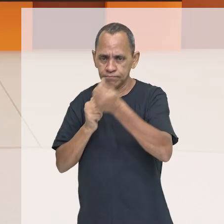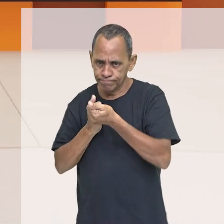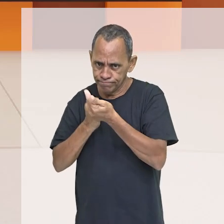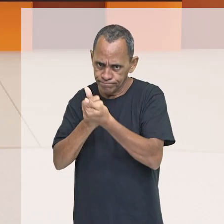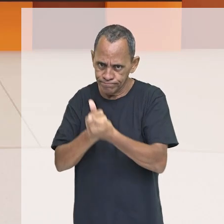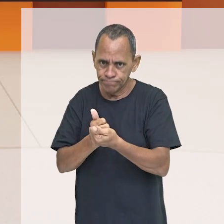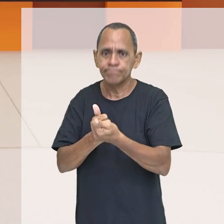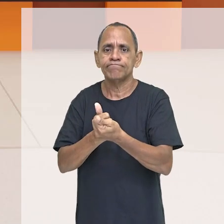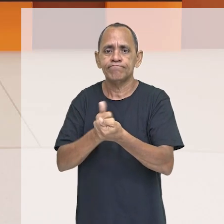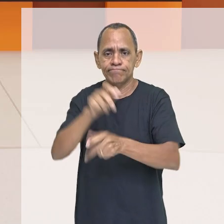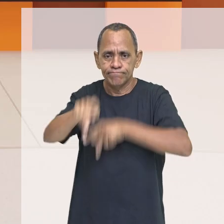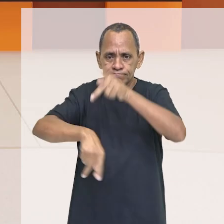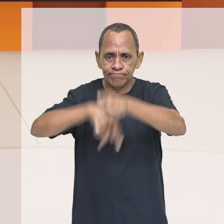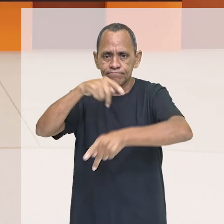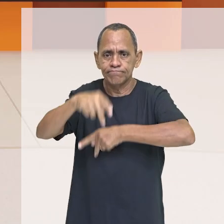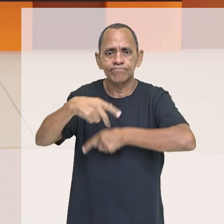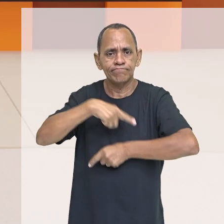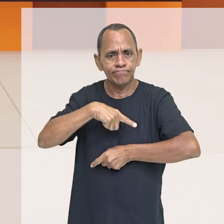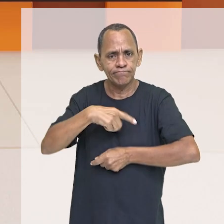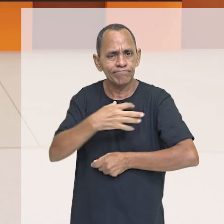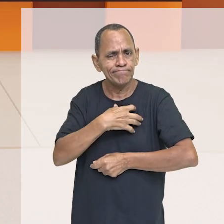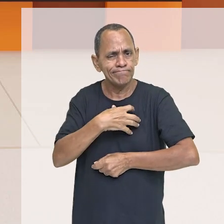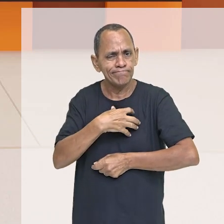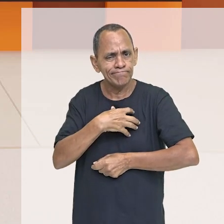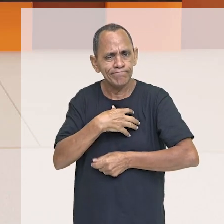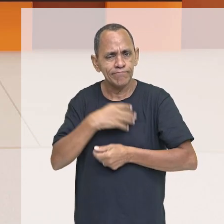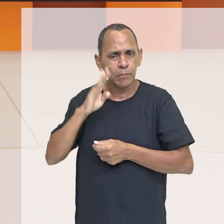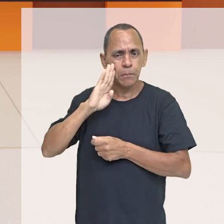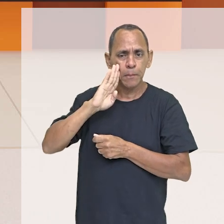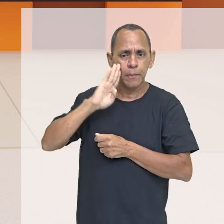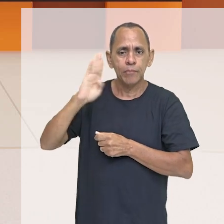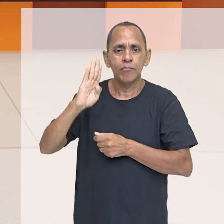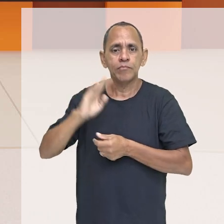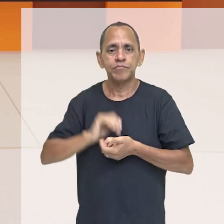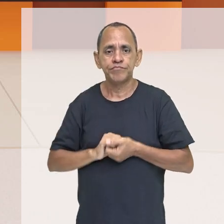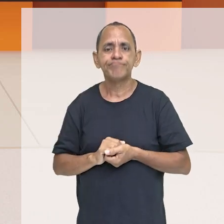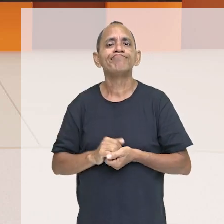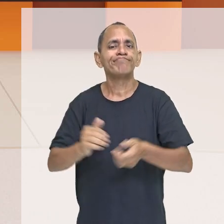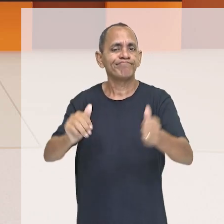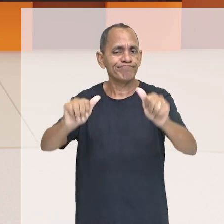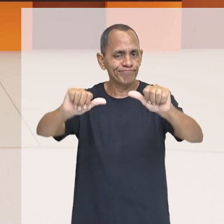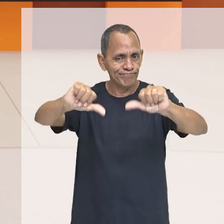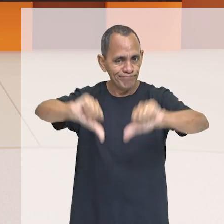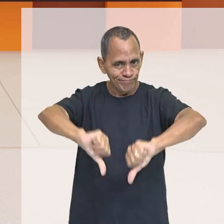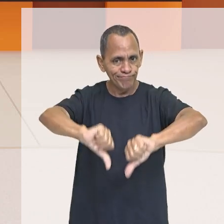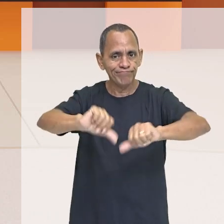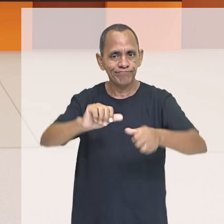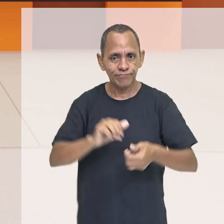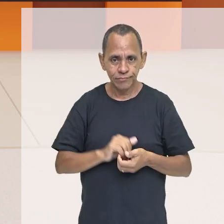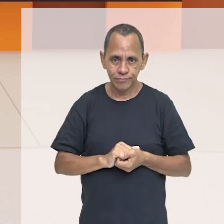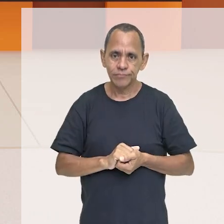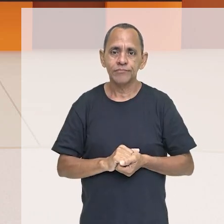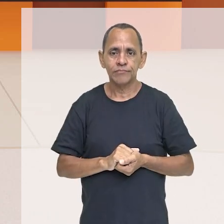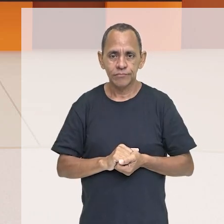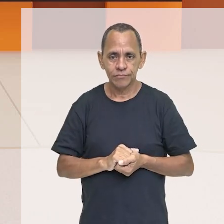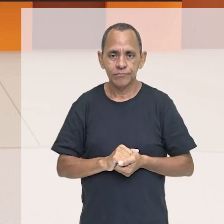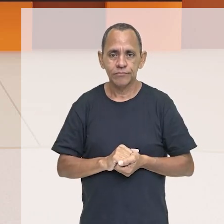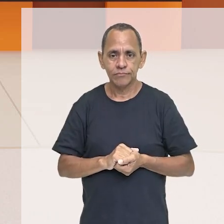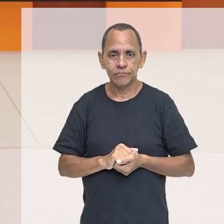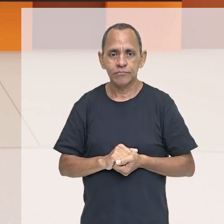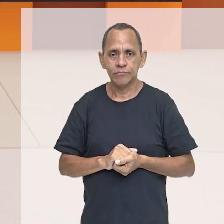para nós um sentido predominantemente negativo e costuma